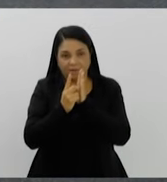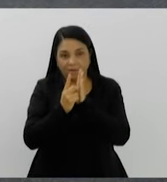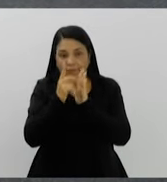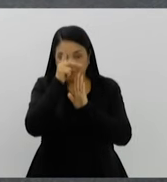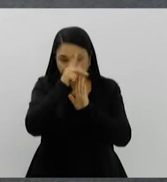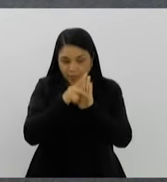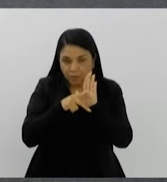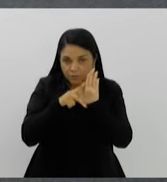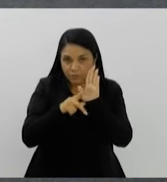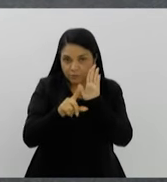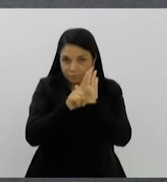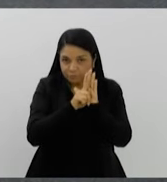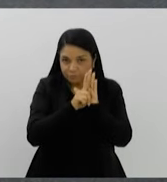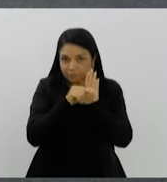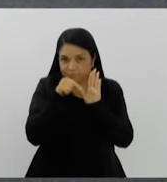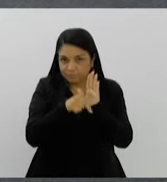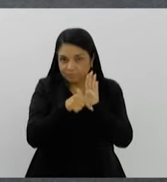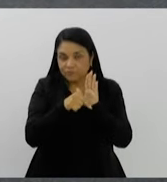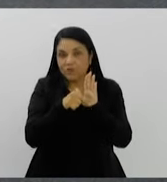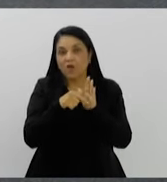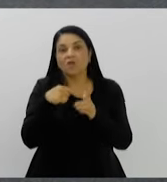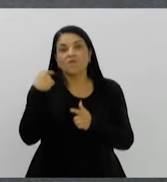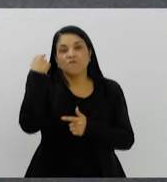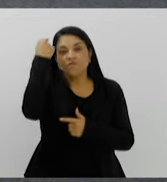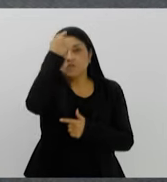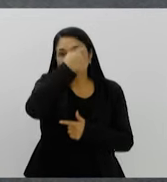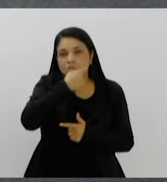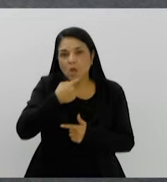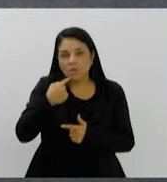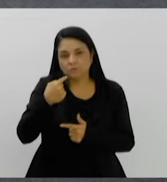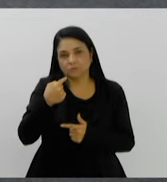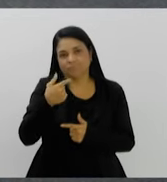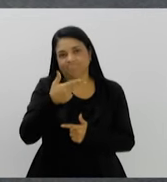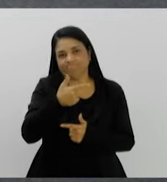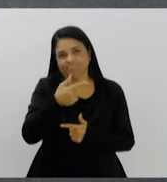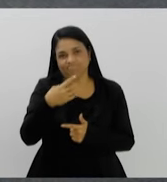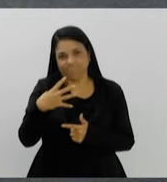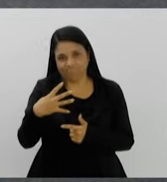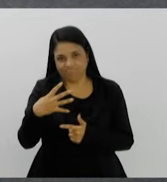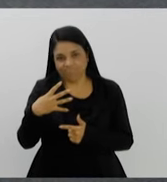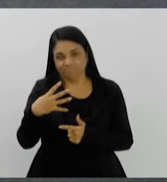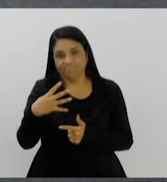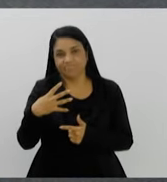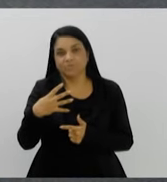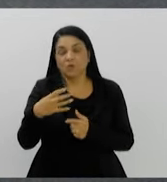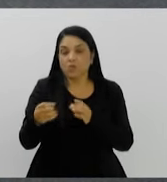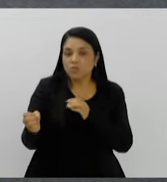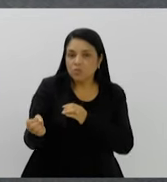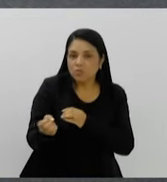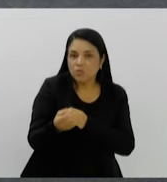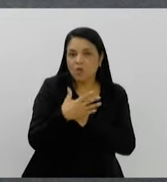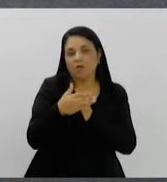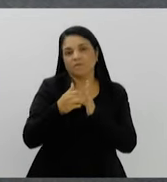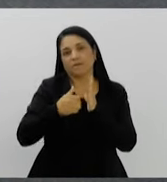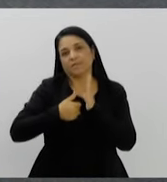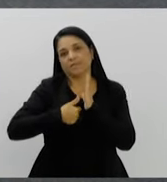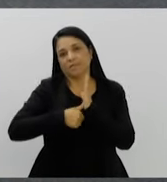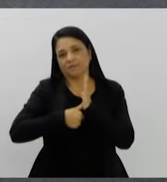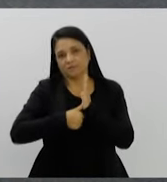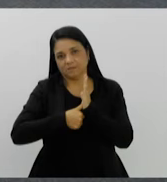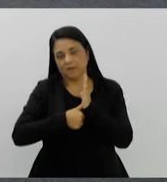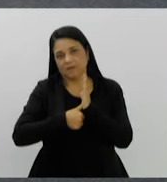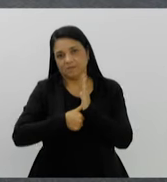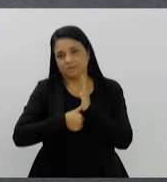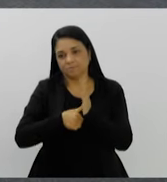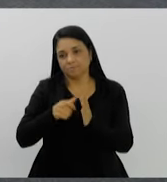obrigado tem 24 horas em emitir uma nova identidade pro cidadão poder viajar